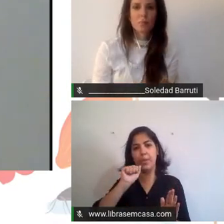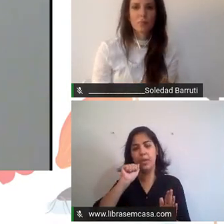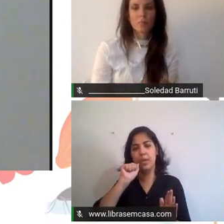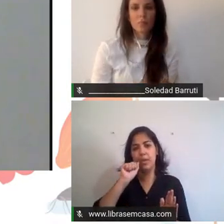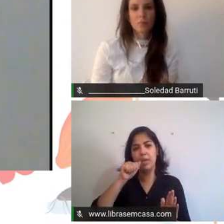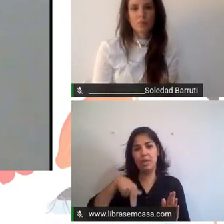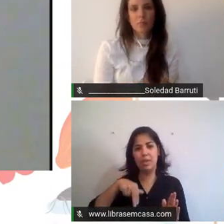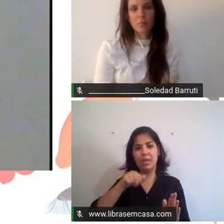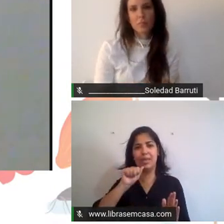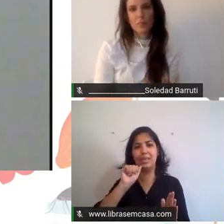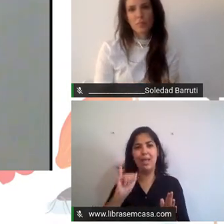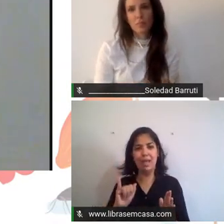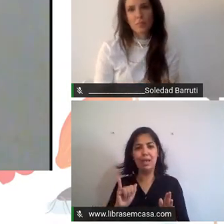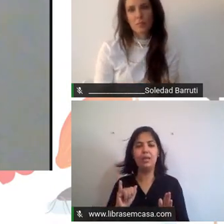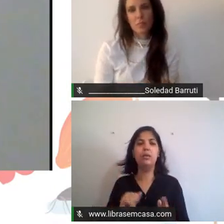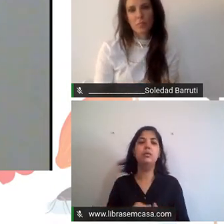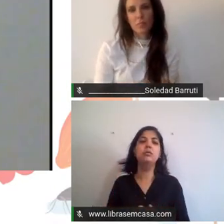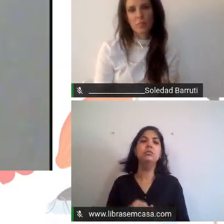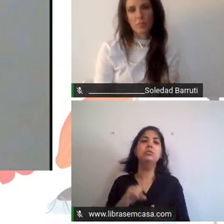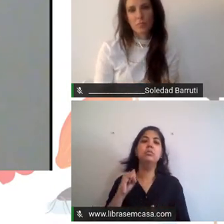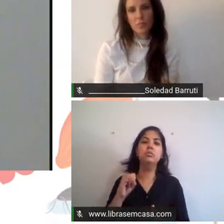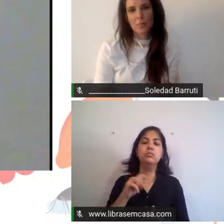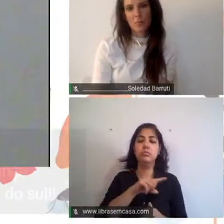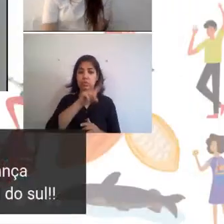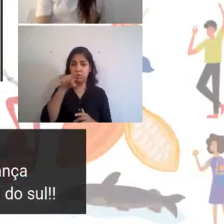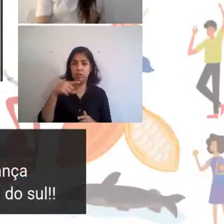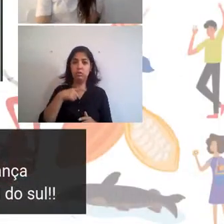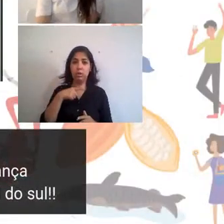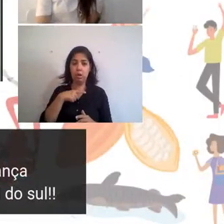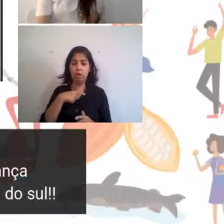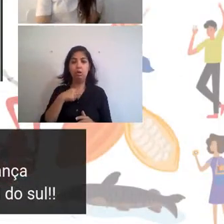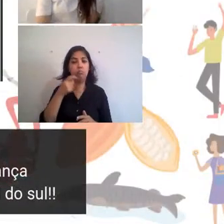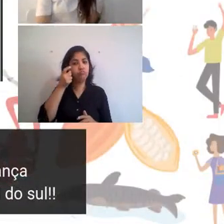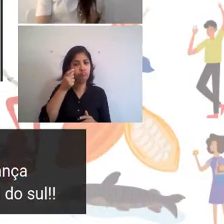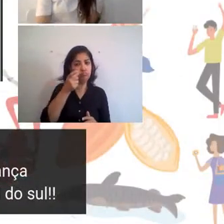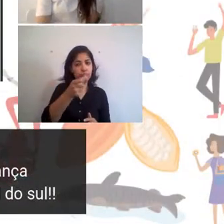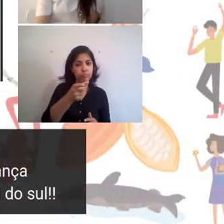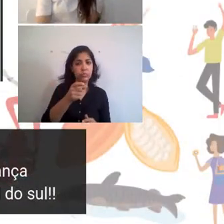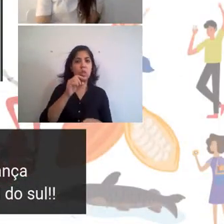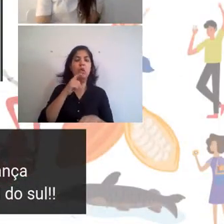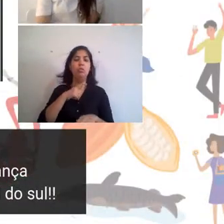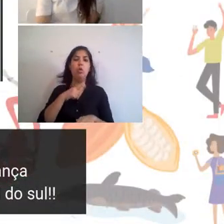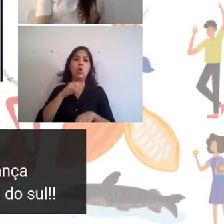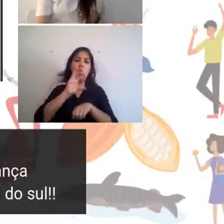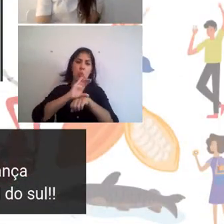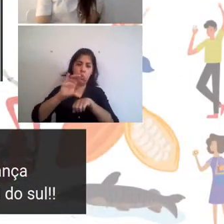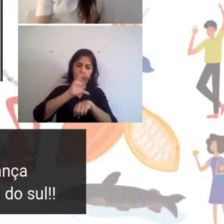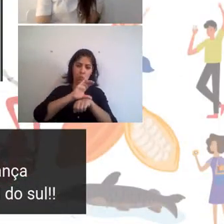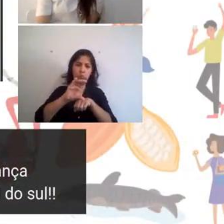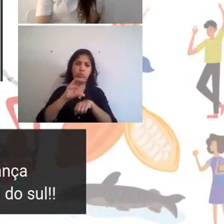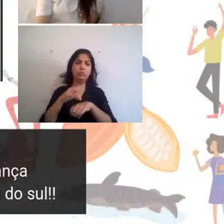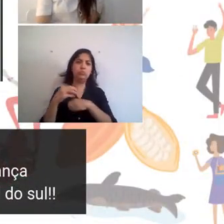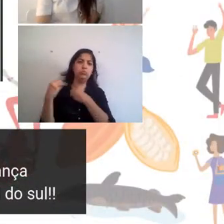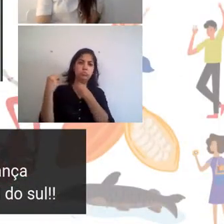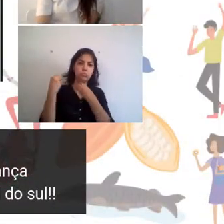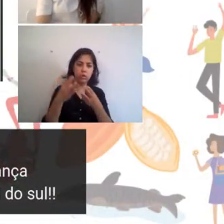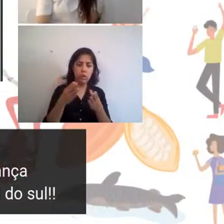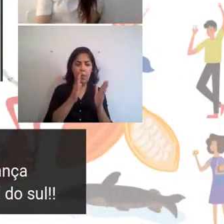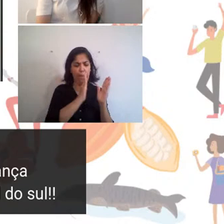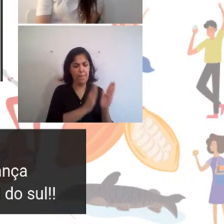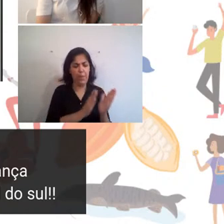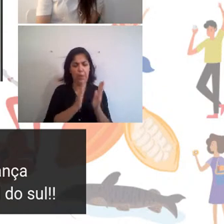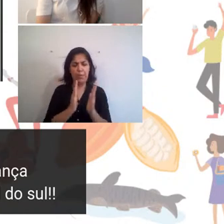interesse, procura na FIAN, é o curso que eles deixaram, o segundo módulo sobre exigibilidade, e eles dão justamente esse passo a